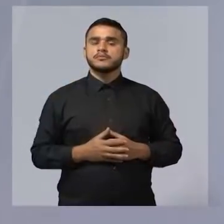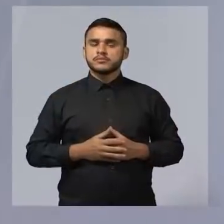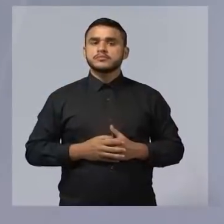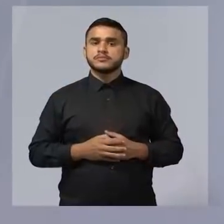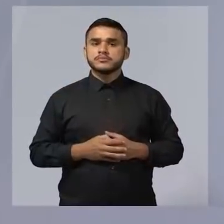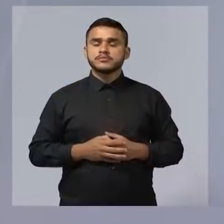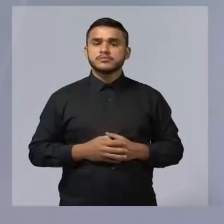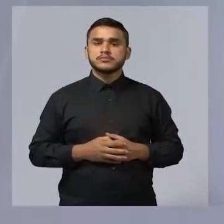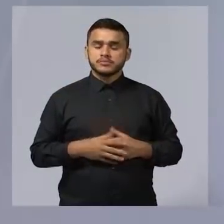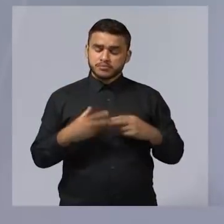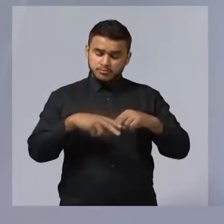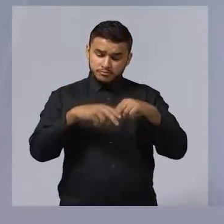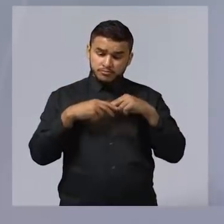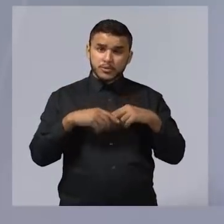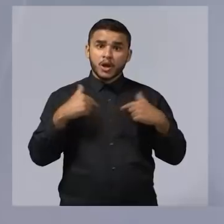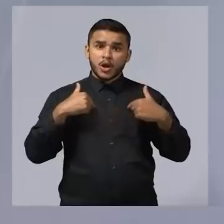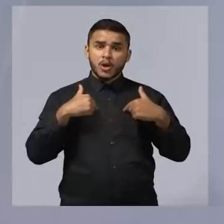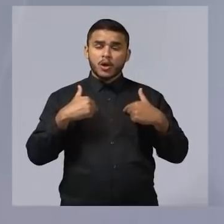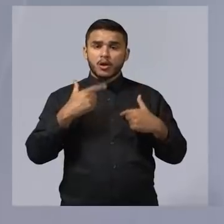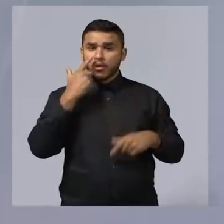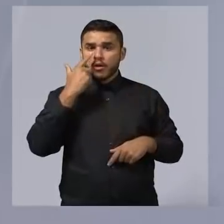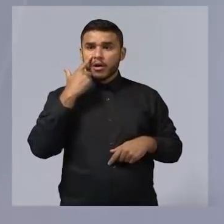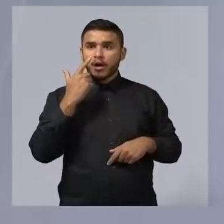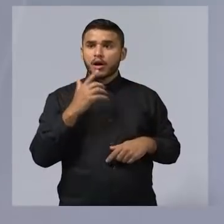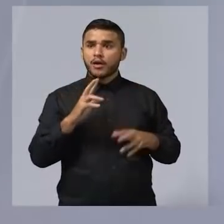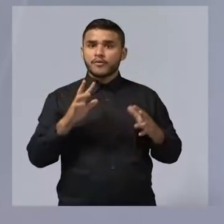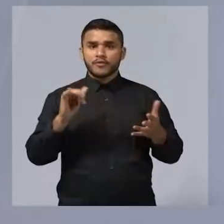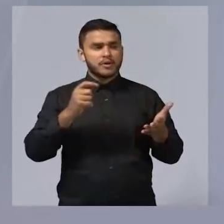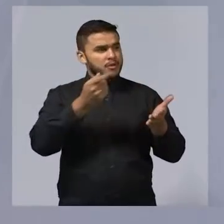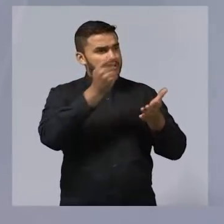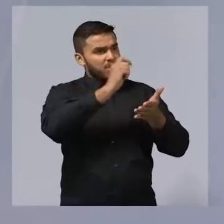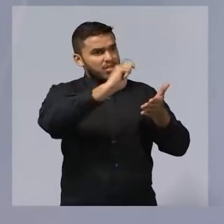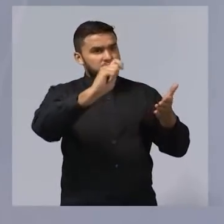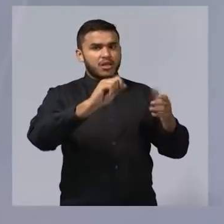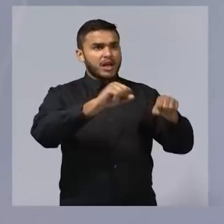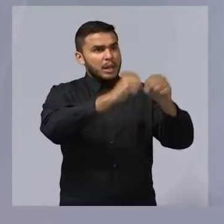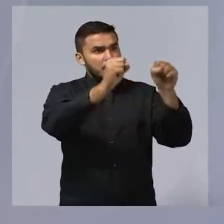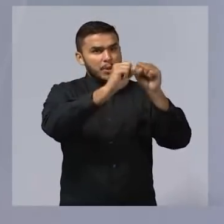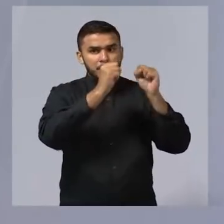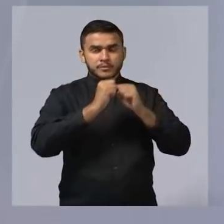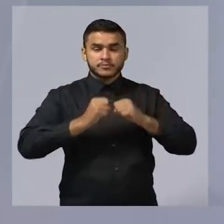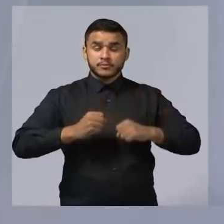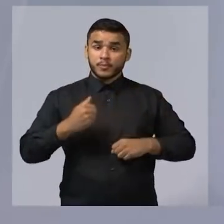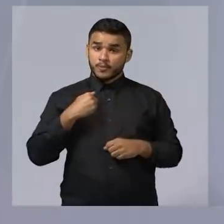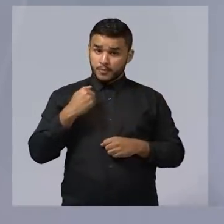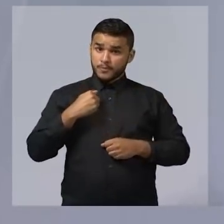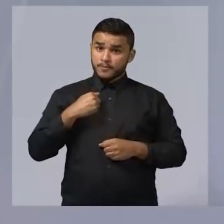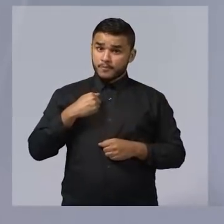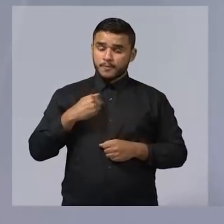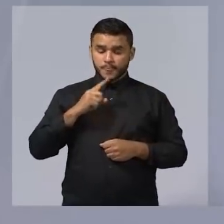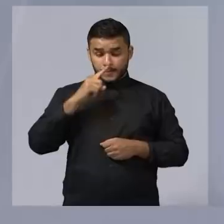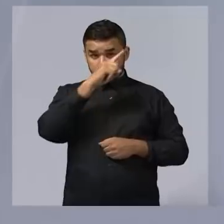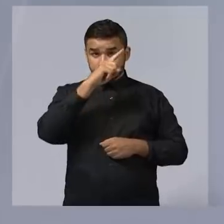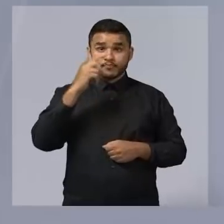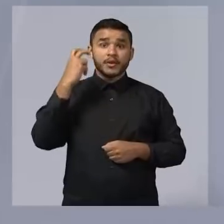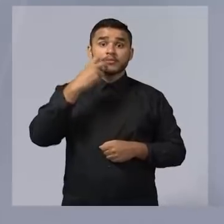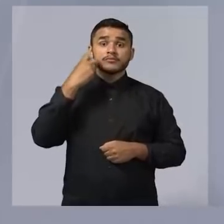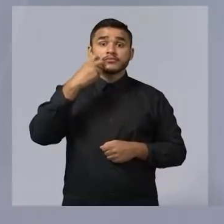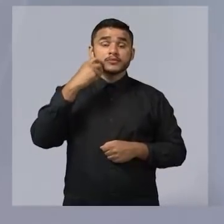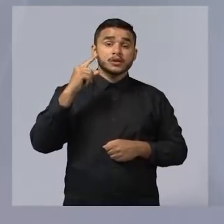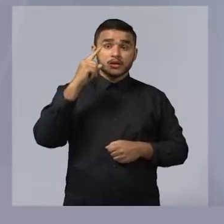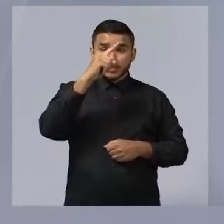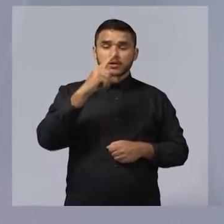isso, não deixar justamente riscar, não deixar quebrar. Quando eu saí dentro das unidades do Rio Grande do Norte, não tinha em